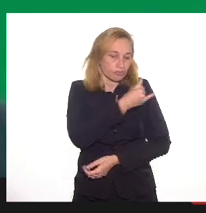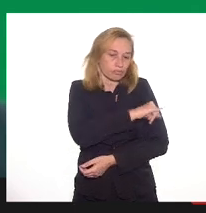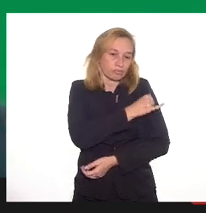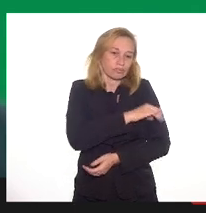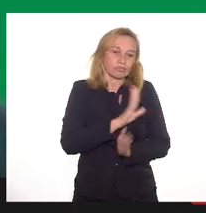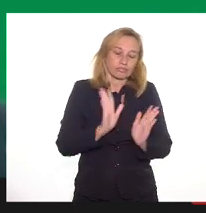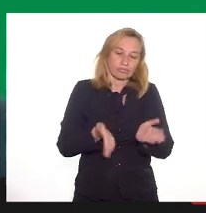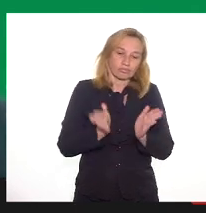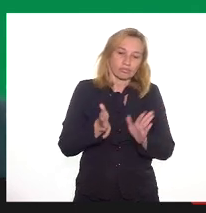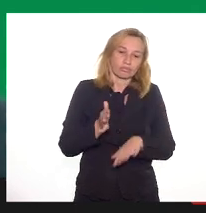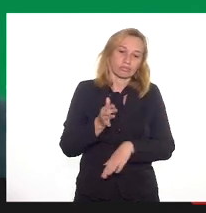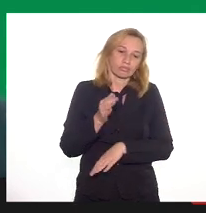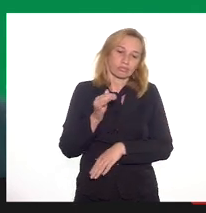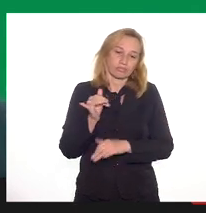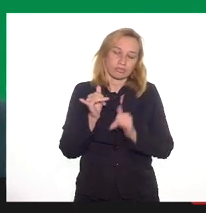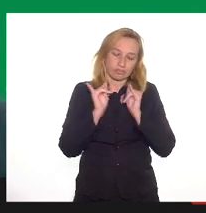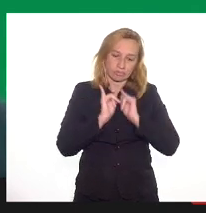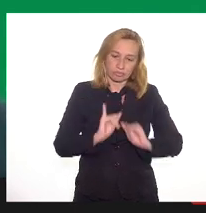Petrobras anunciou